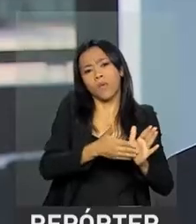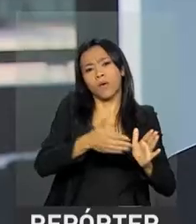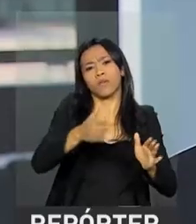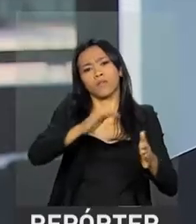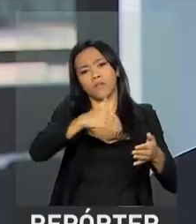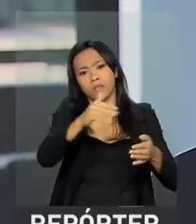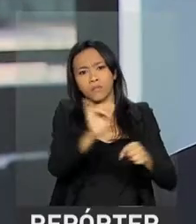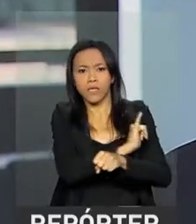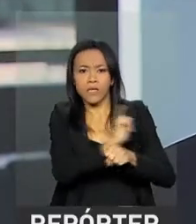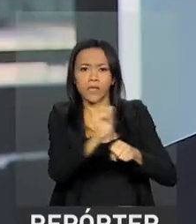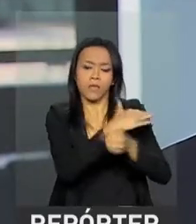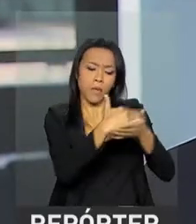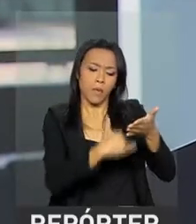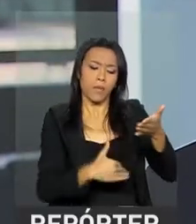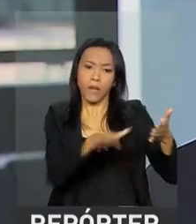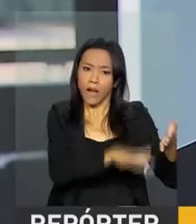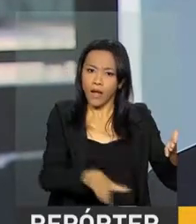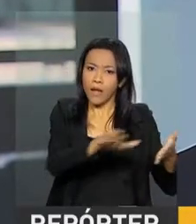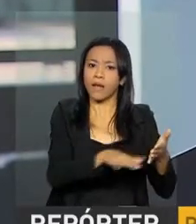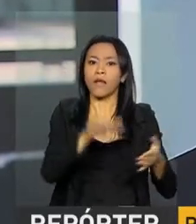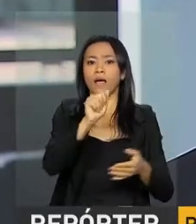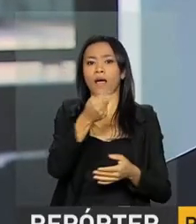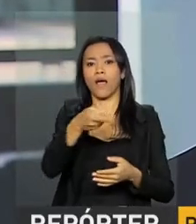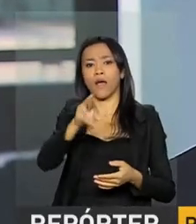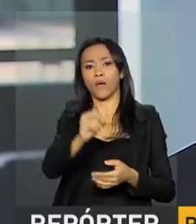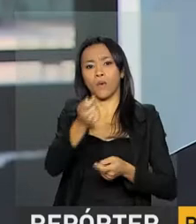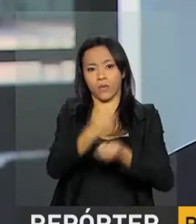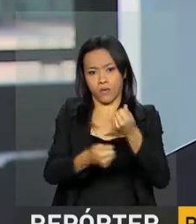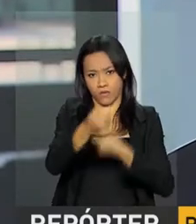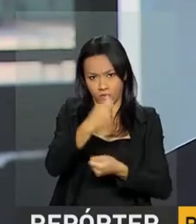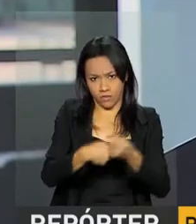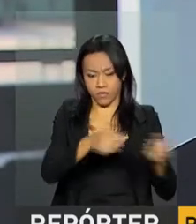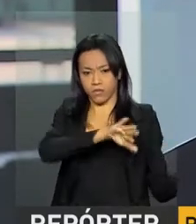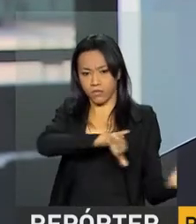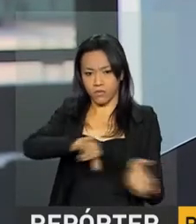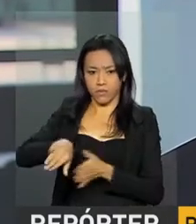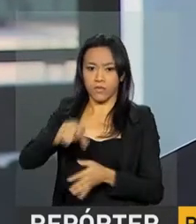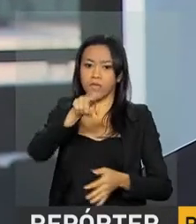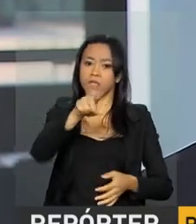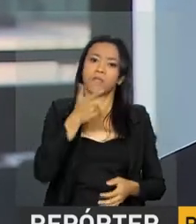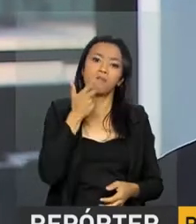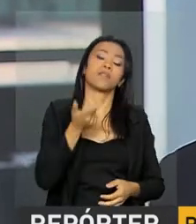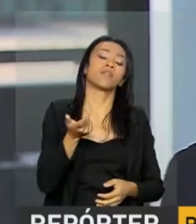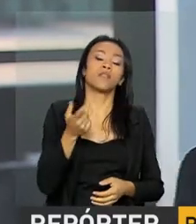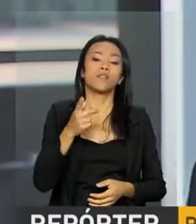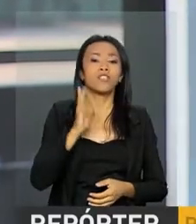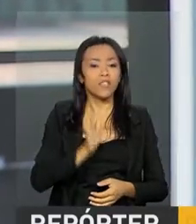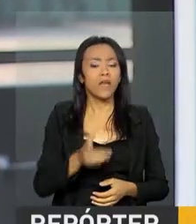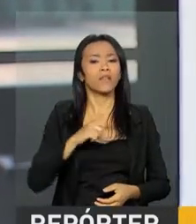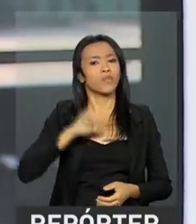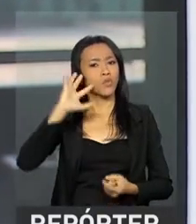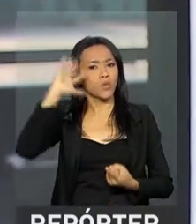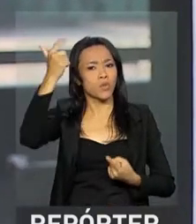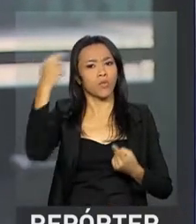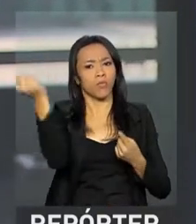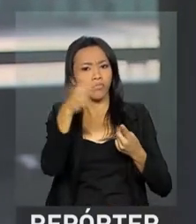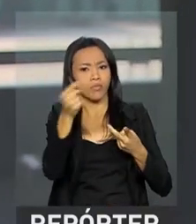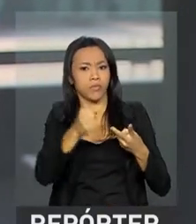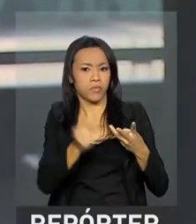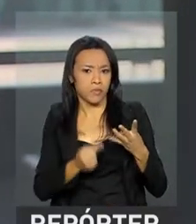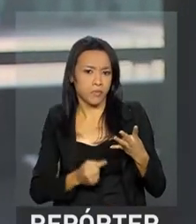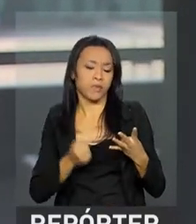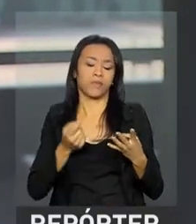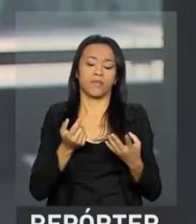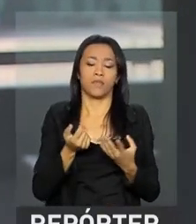Por determinação do presidente, o Conselho encaminhou, e a gente já está dando solução, a questão